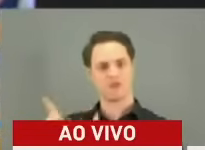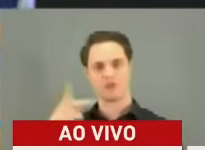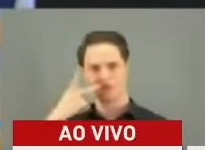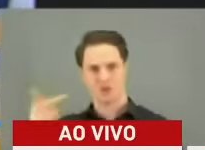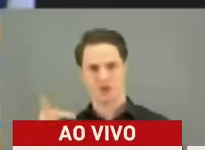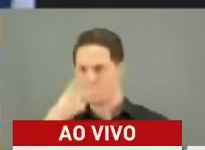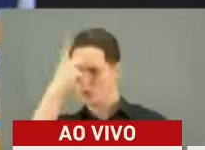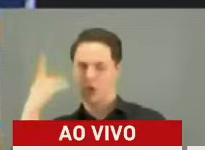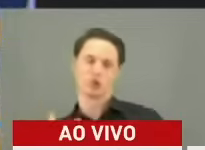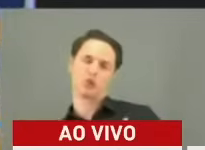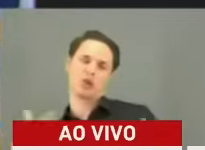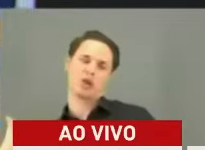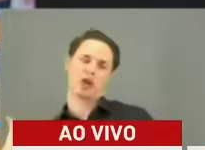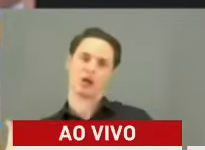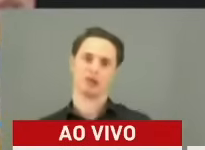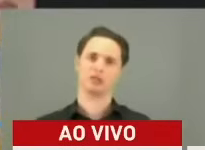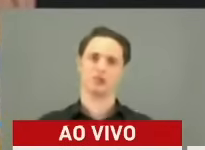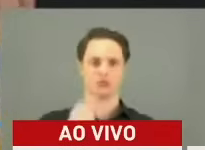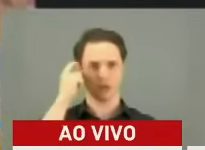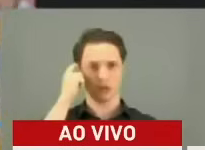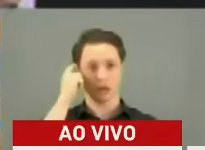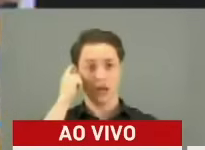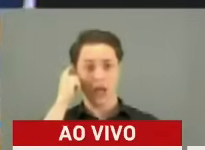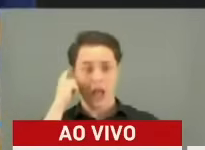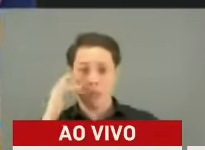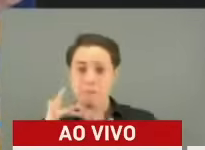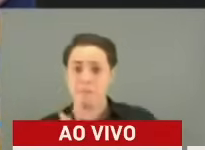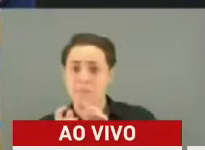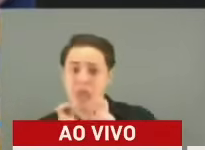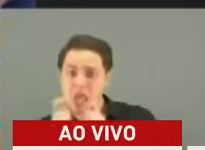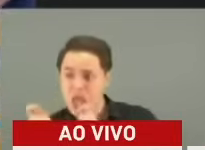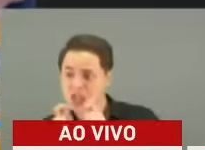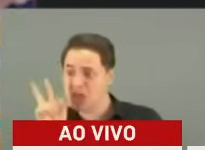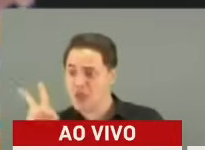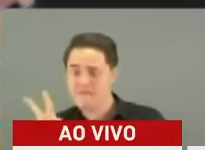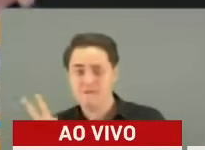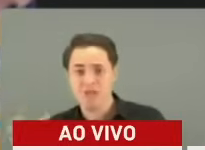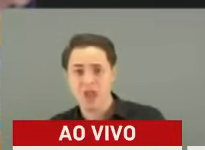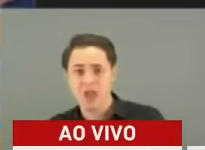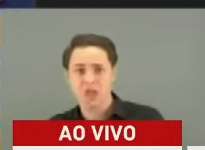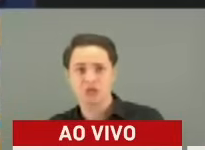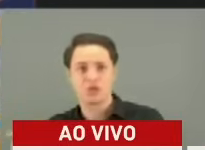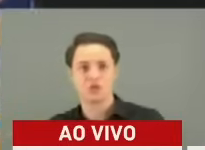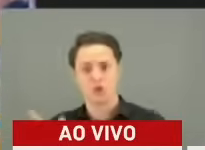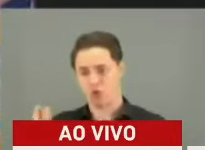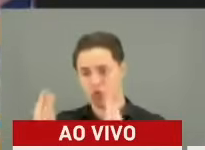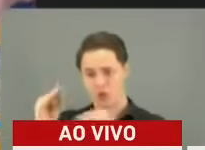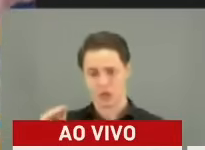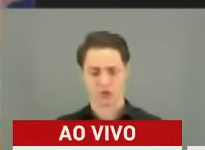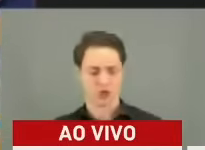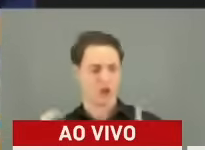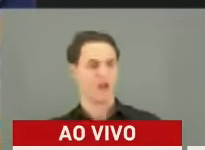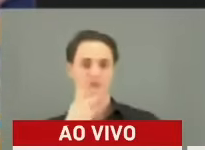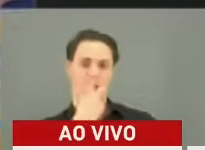recebem solidariedade, a mídia defende. E aí coloca somente o trecho dela me chamando de